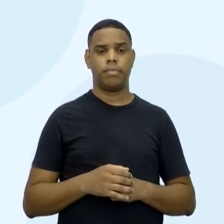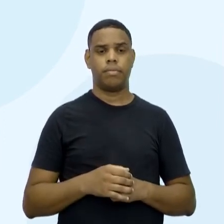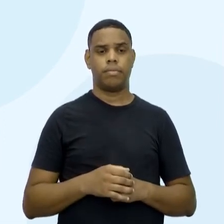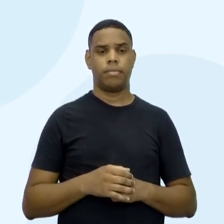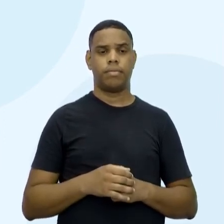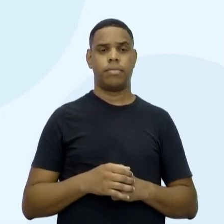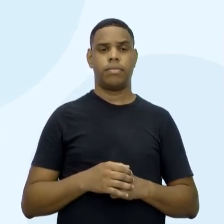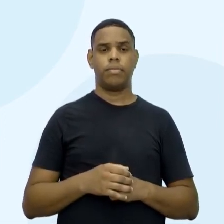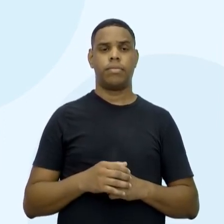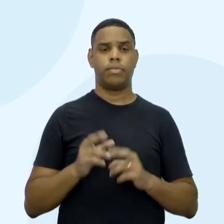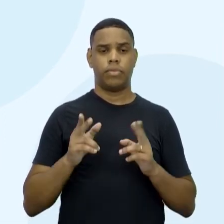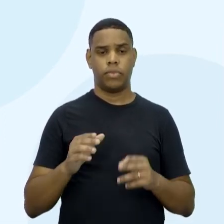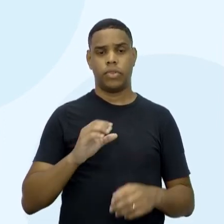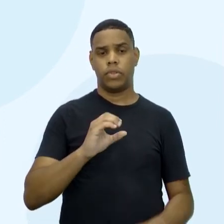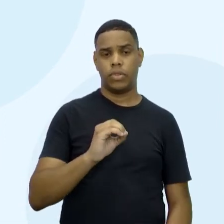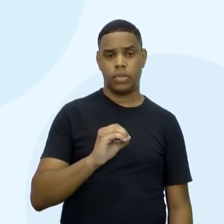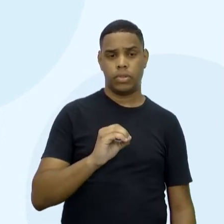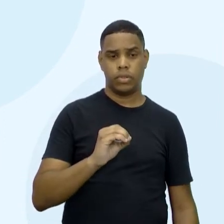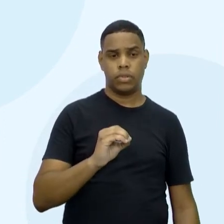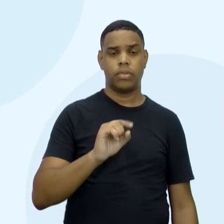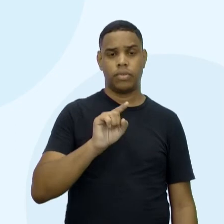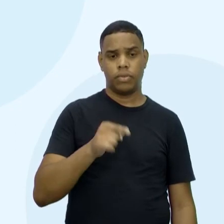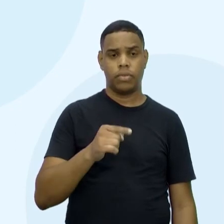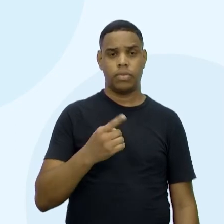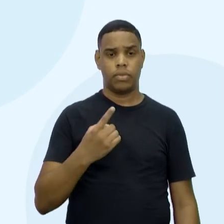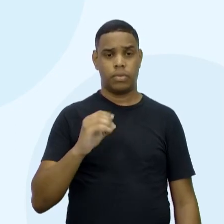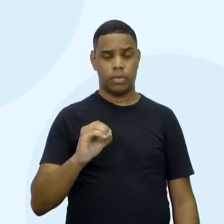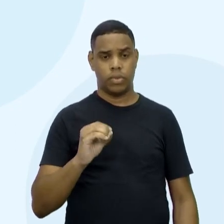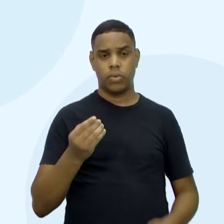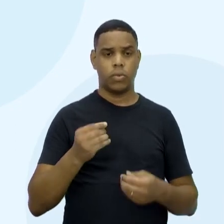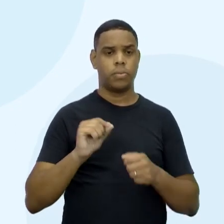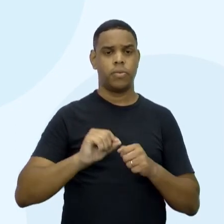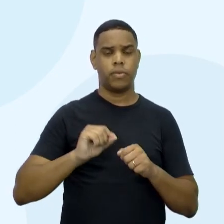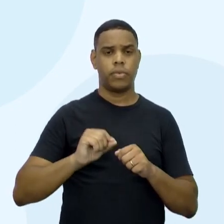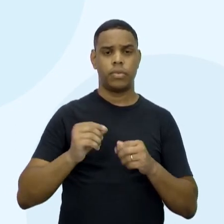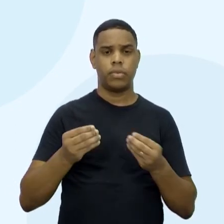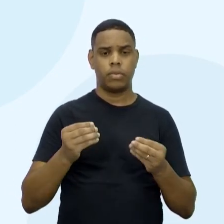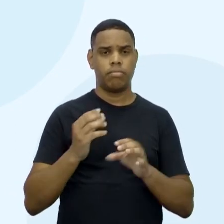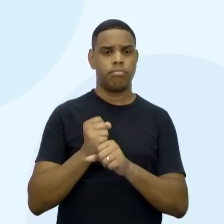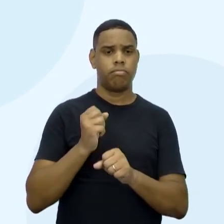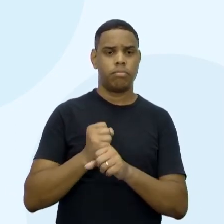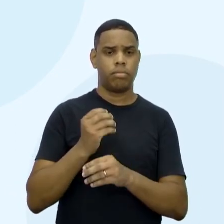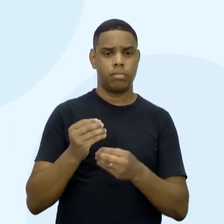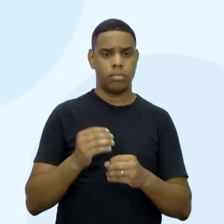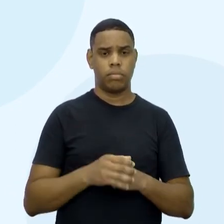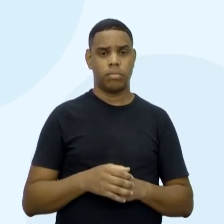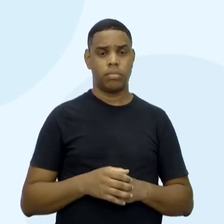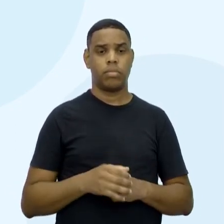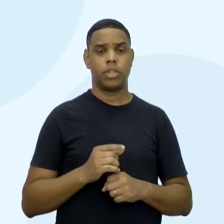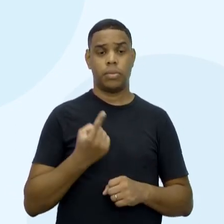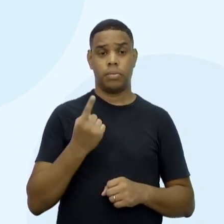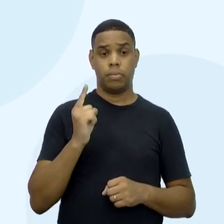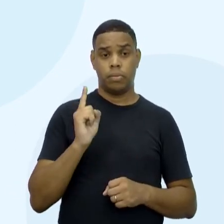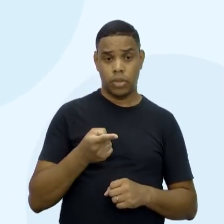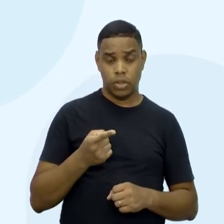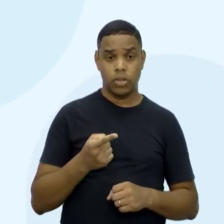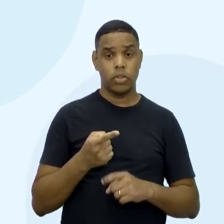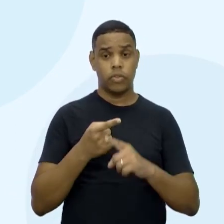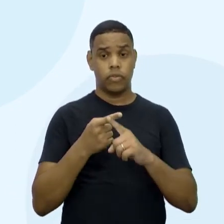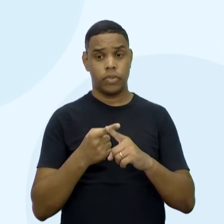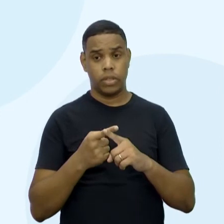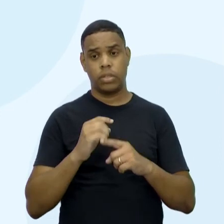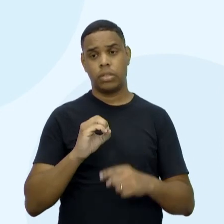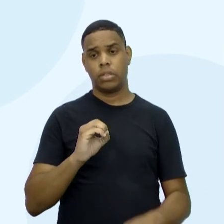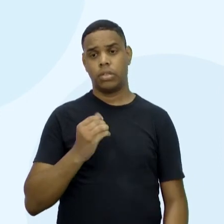que é a mesma coisa que 0,10. Como que eu faço esse cálculo? Eu vou pegar 1.000 e multiplicar